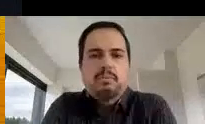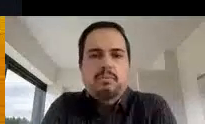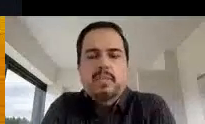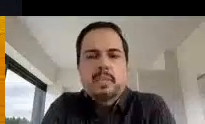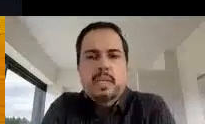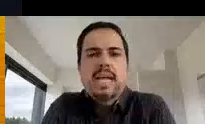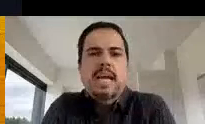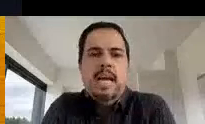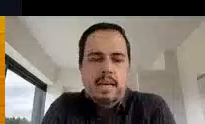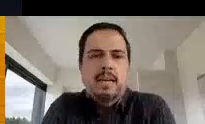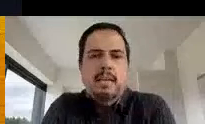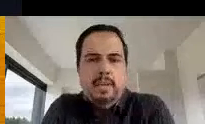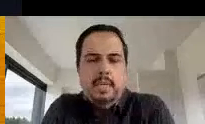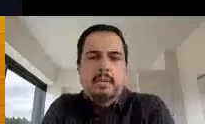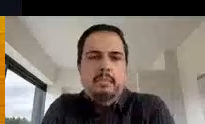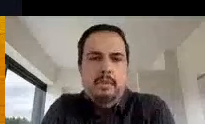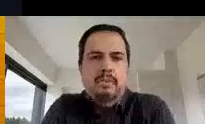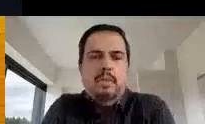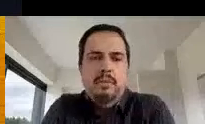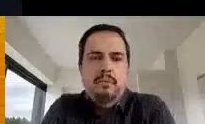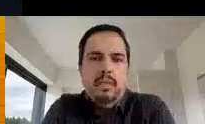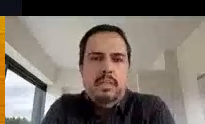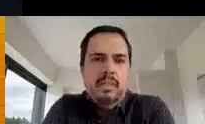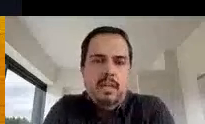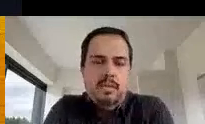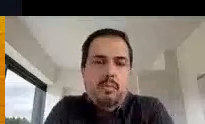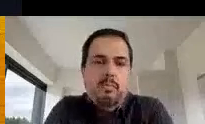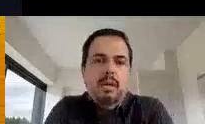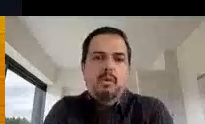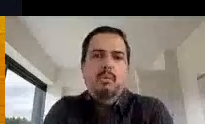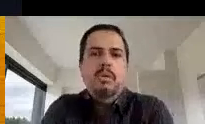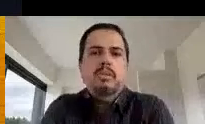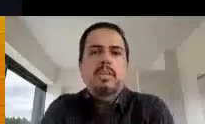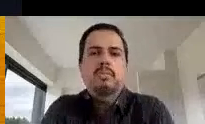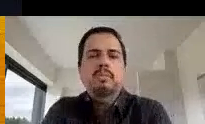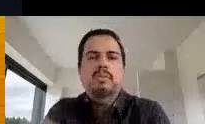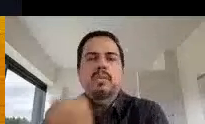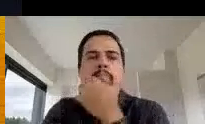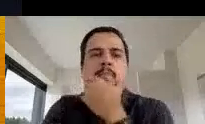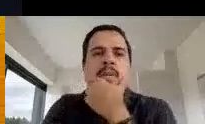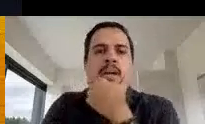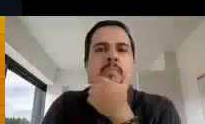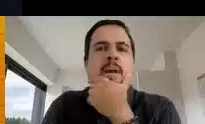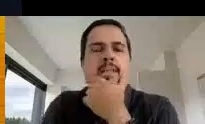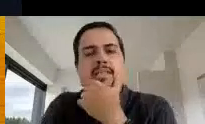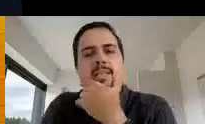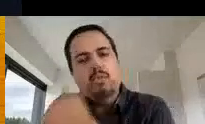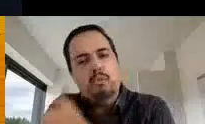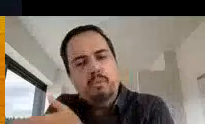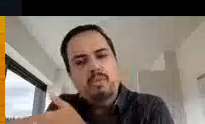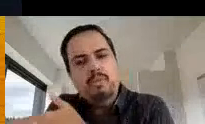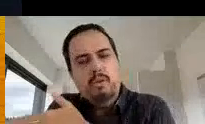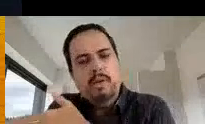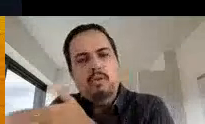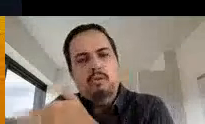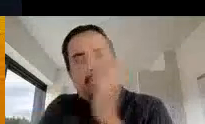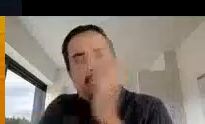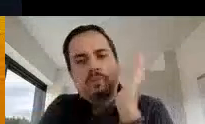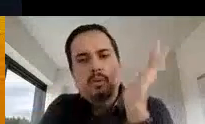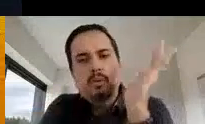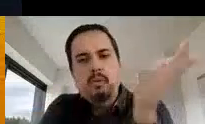Claro que isso é um ponto de vista de ganhar. Perder menos significa que você tá sobrando alguma coisa a mais para você. Mas isso do ponto de